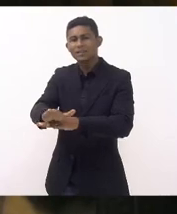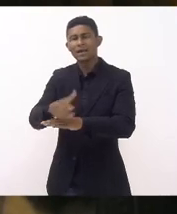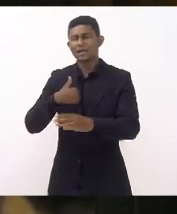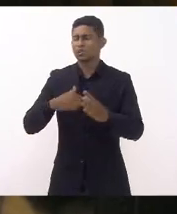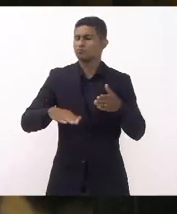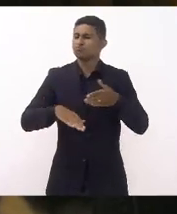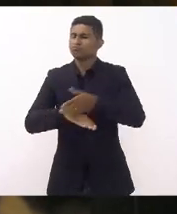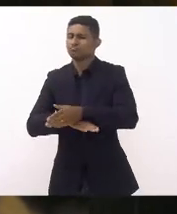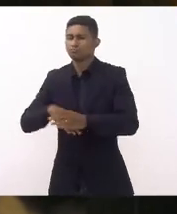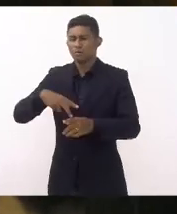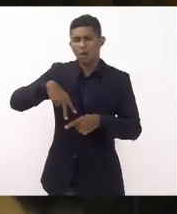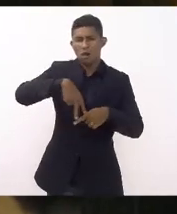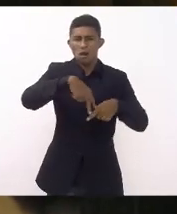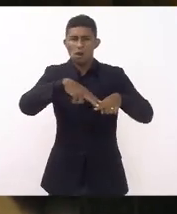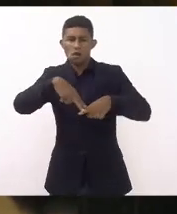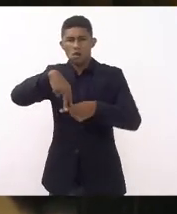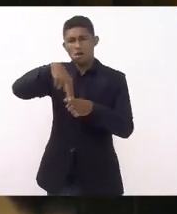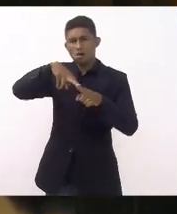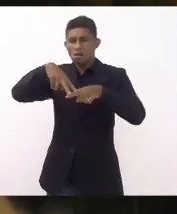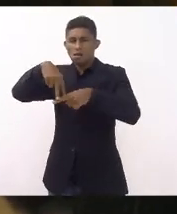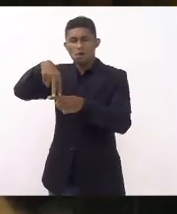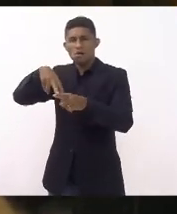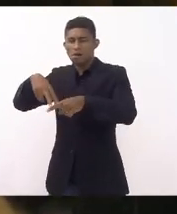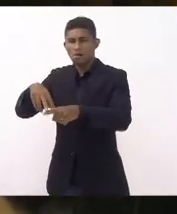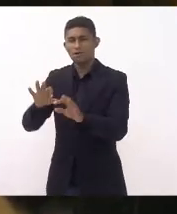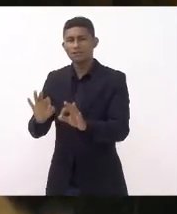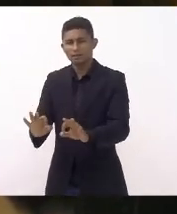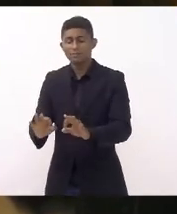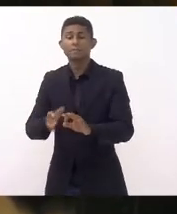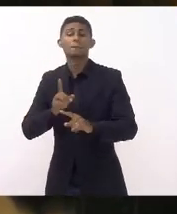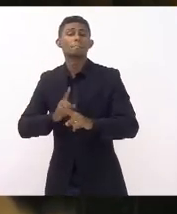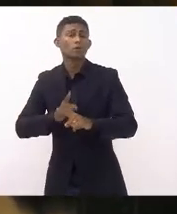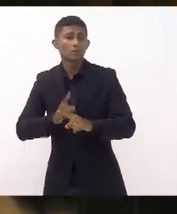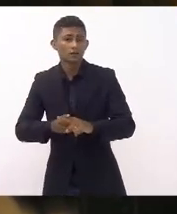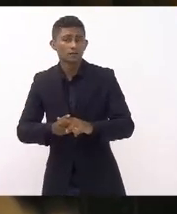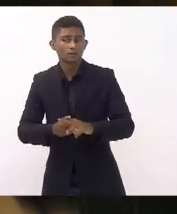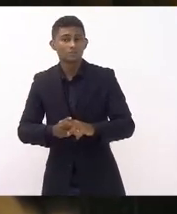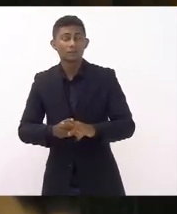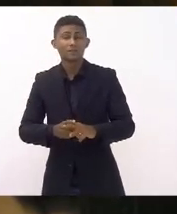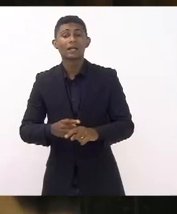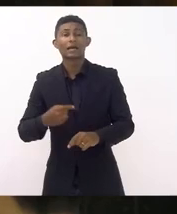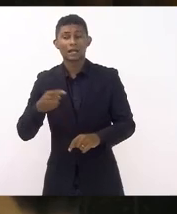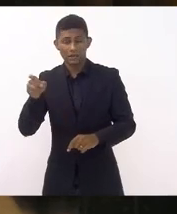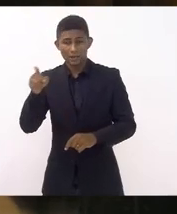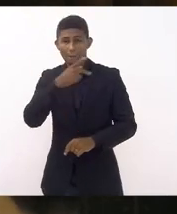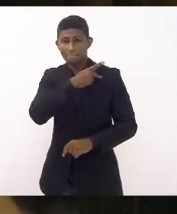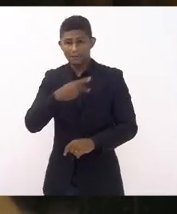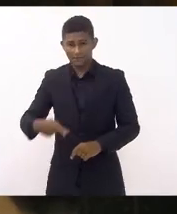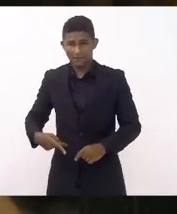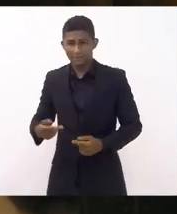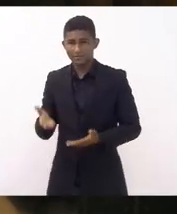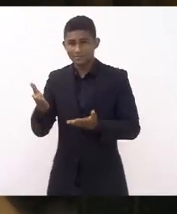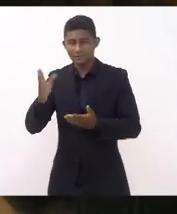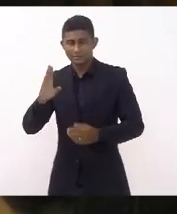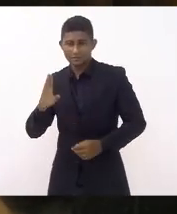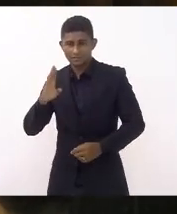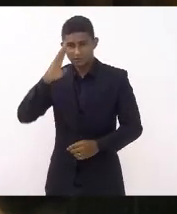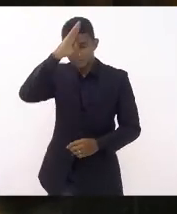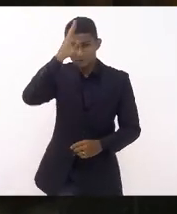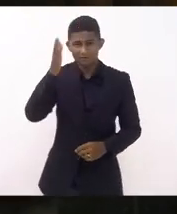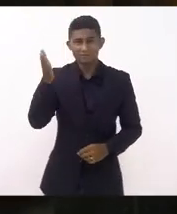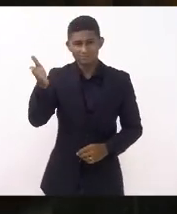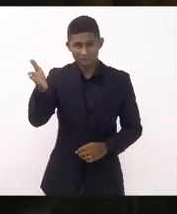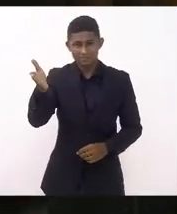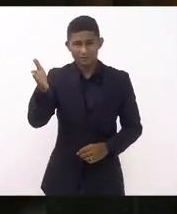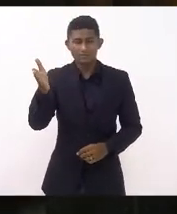onda, surfar nessa onda, sabe por quê? Porque quando o meu presidente Jair Messias Bolsonaro